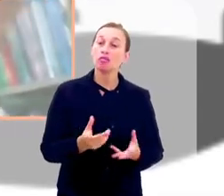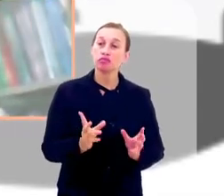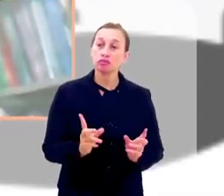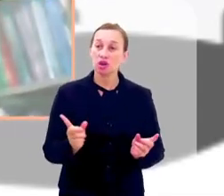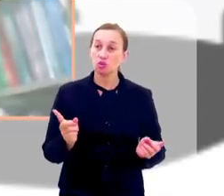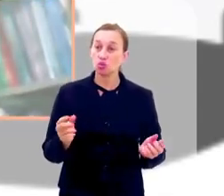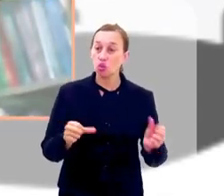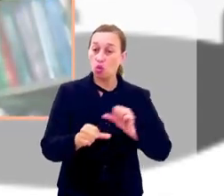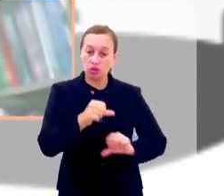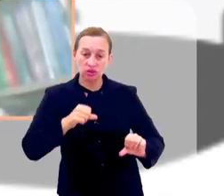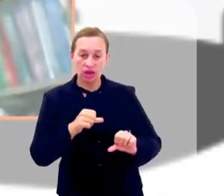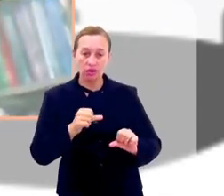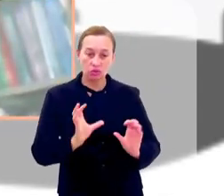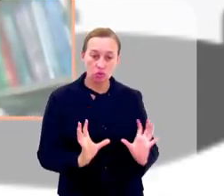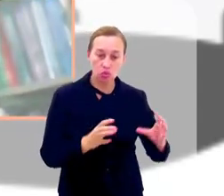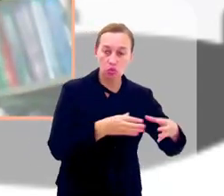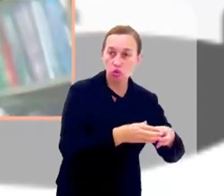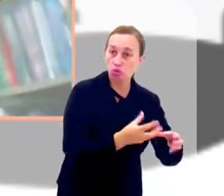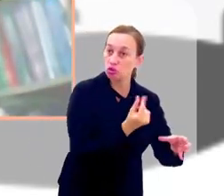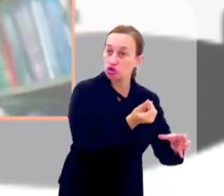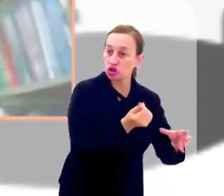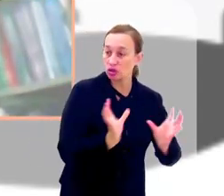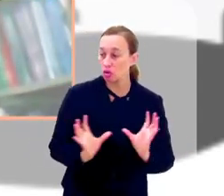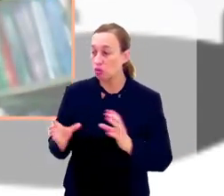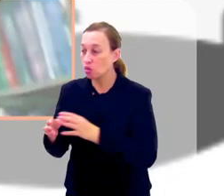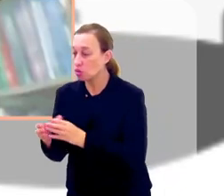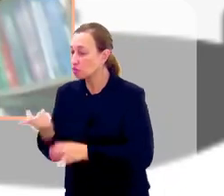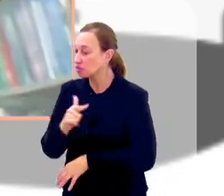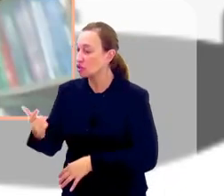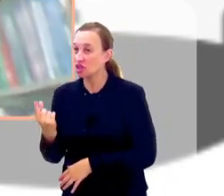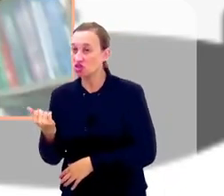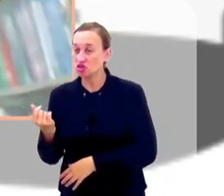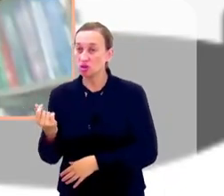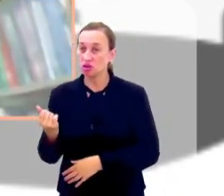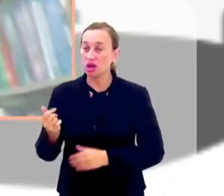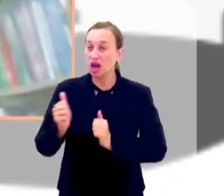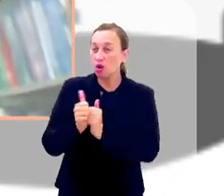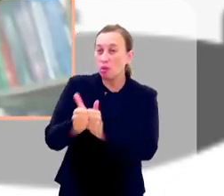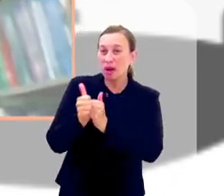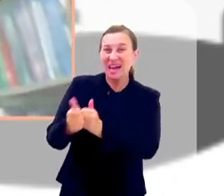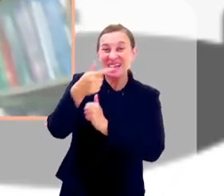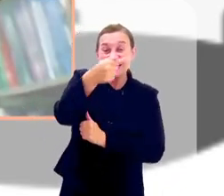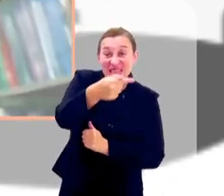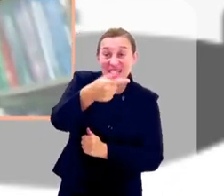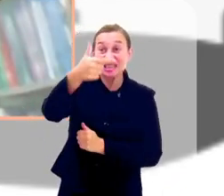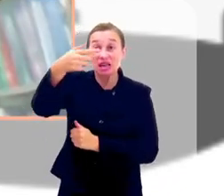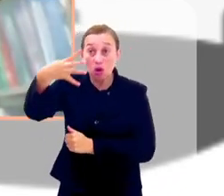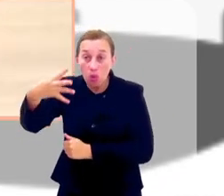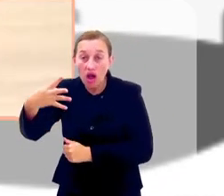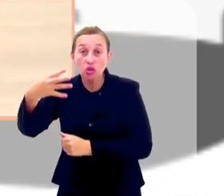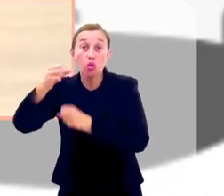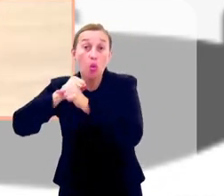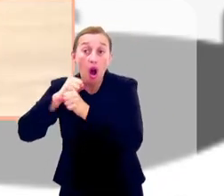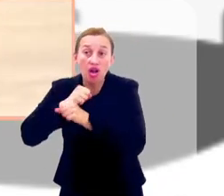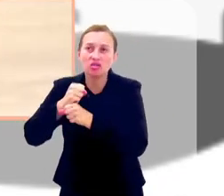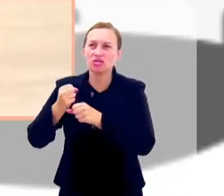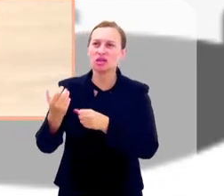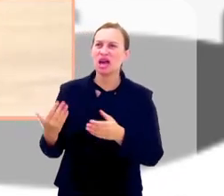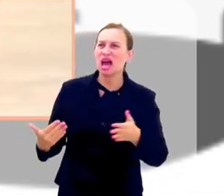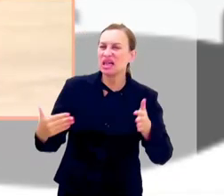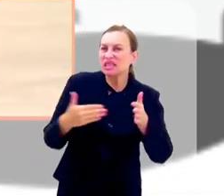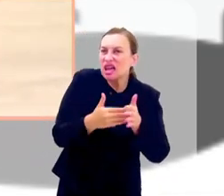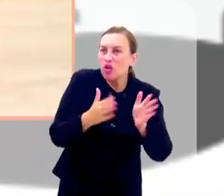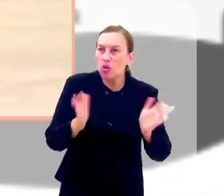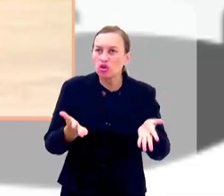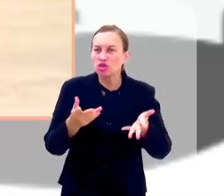sem recurso. Acompanharam essas pessoas por 74 anos. Muita gente, Uau!